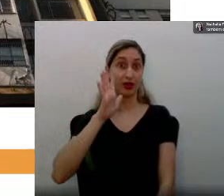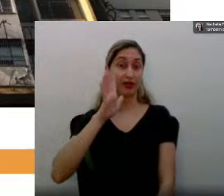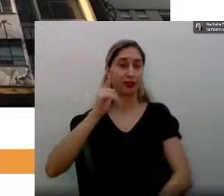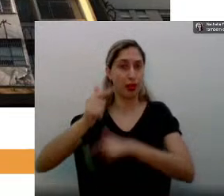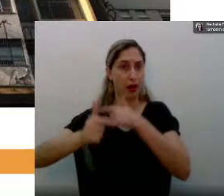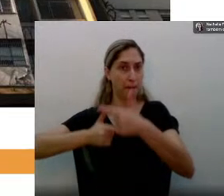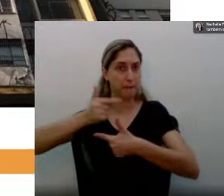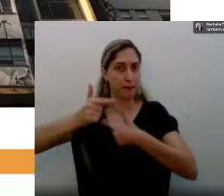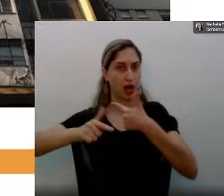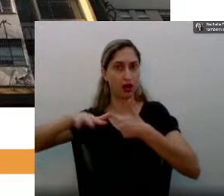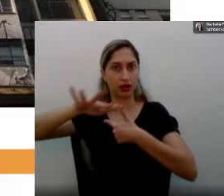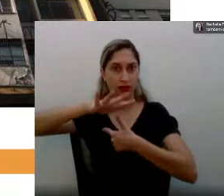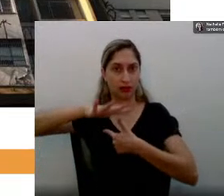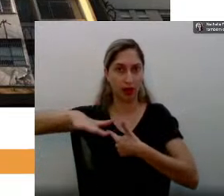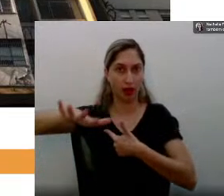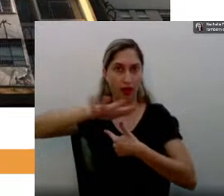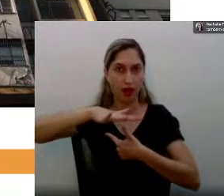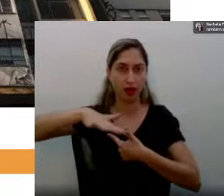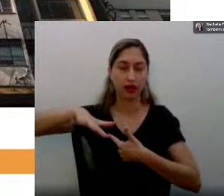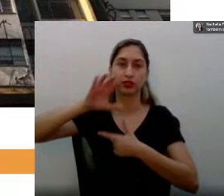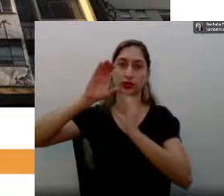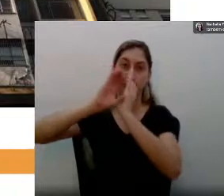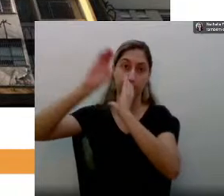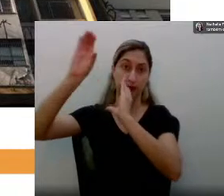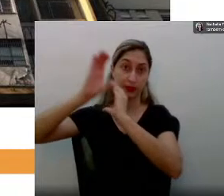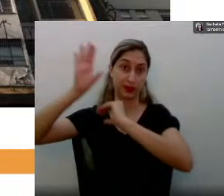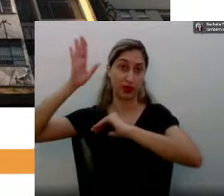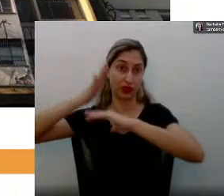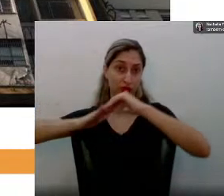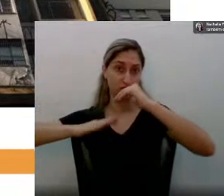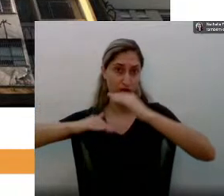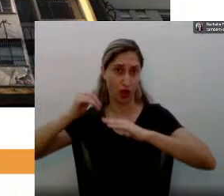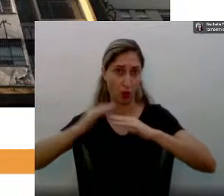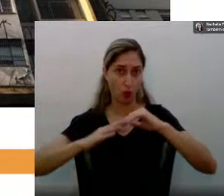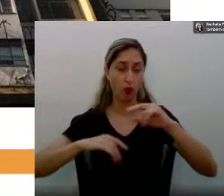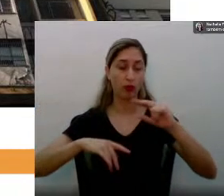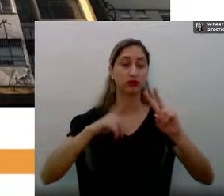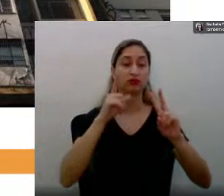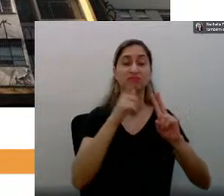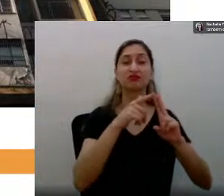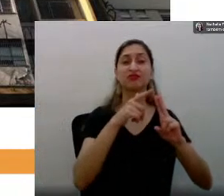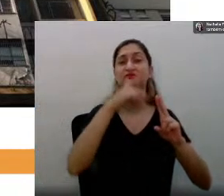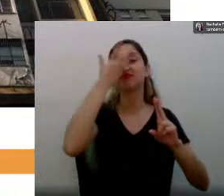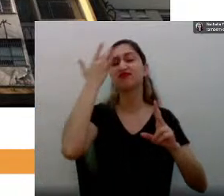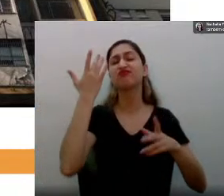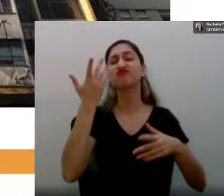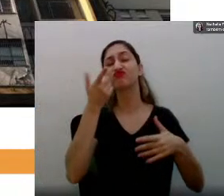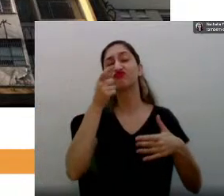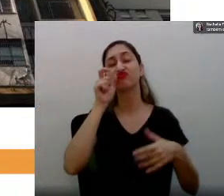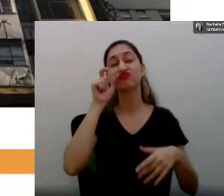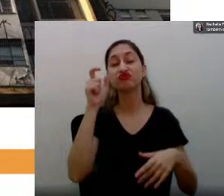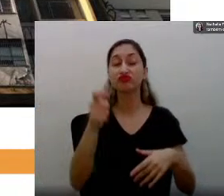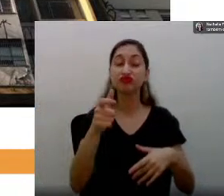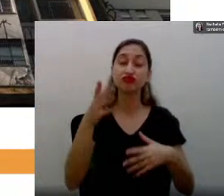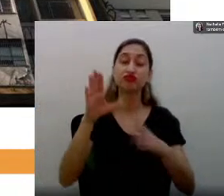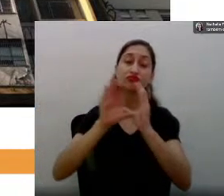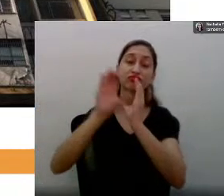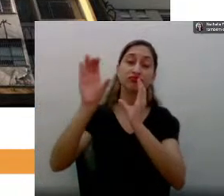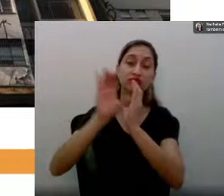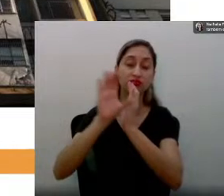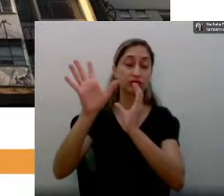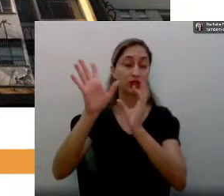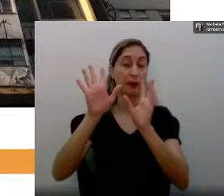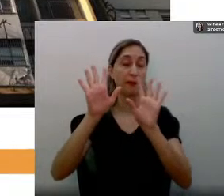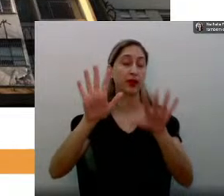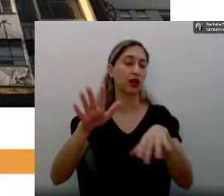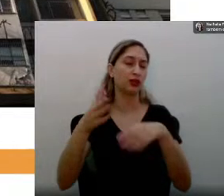sócios aspirantes né que eram pessoas que participavam dessas oficinas que a pessoa os efetivos faziam né então se eles foram